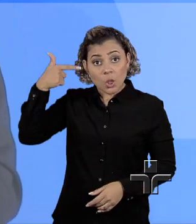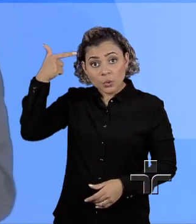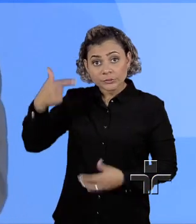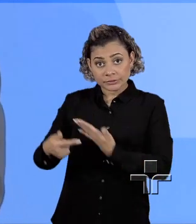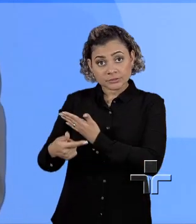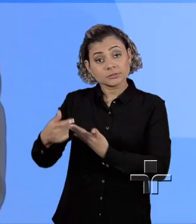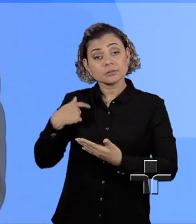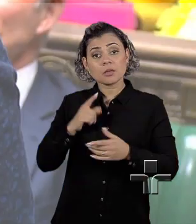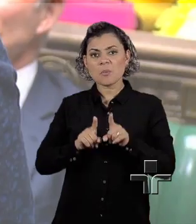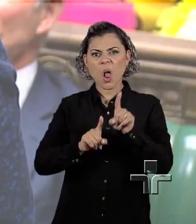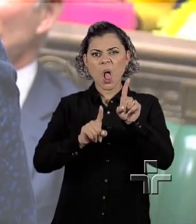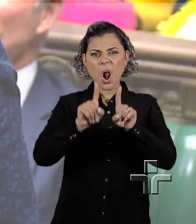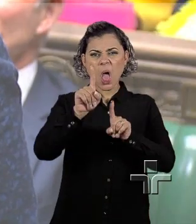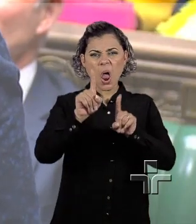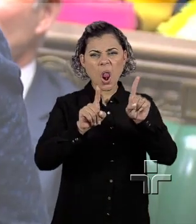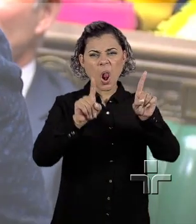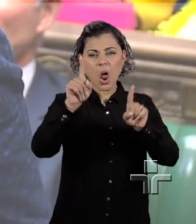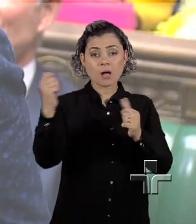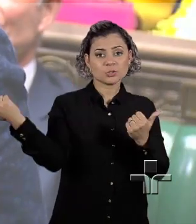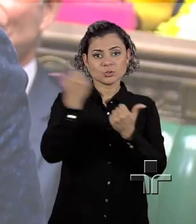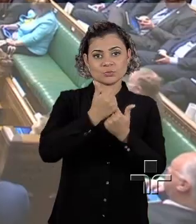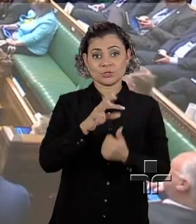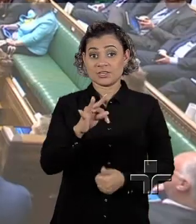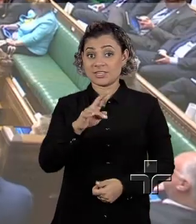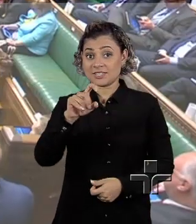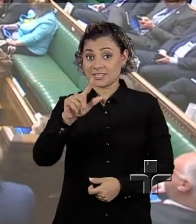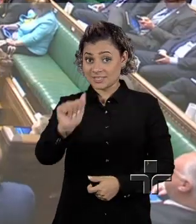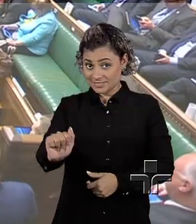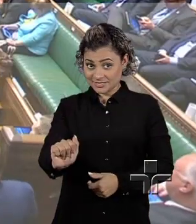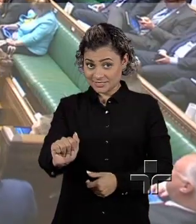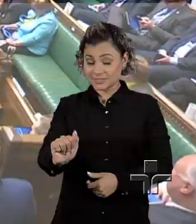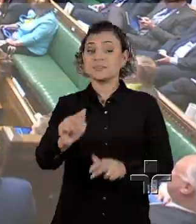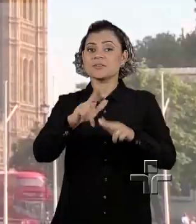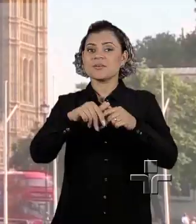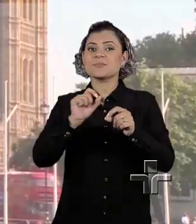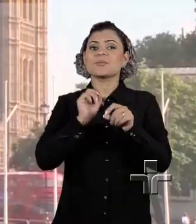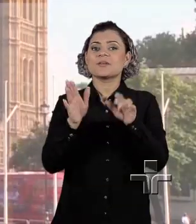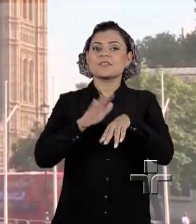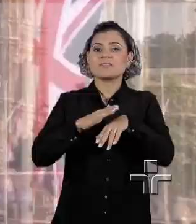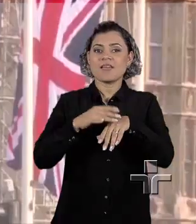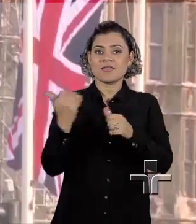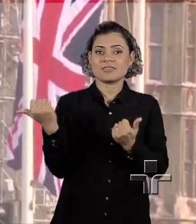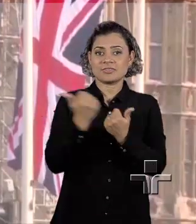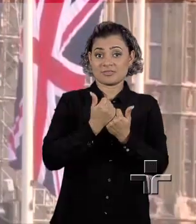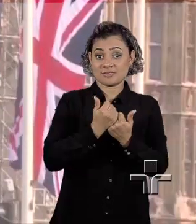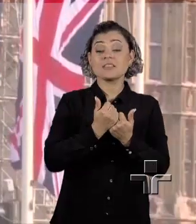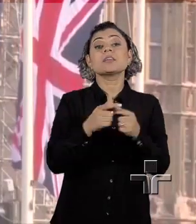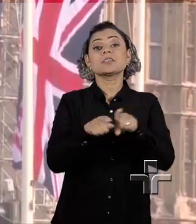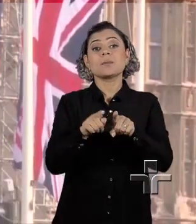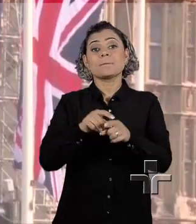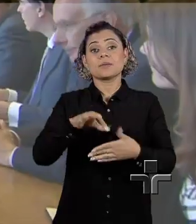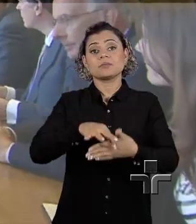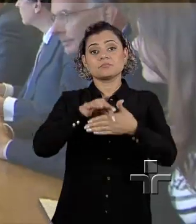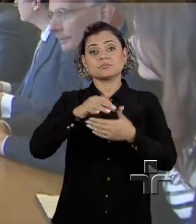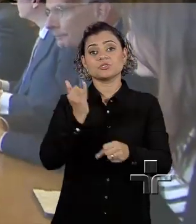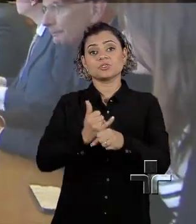saiu na frente na disputa pela sucessão de Theresa May no comando do Partido Conservador e como chefe do governo do Reino Unido. Na primeira rodada